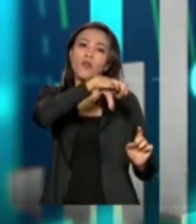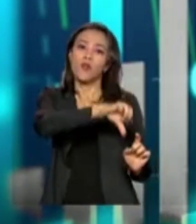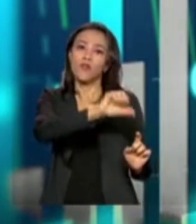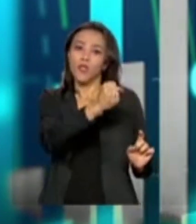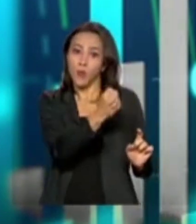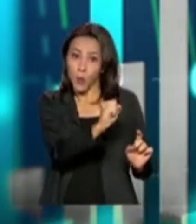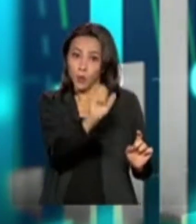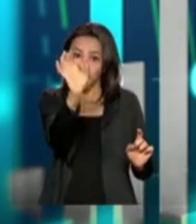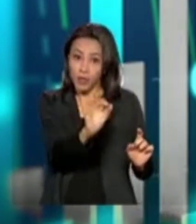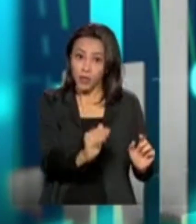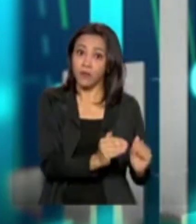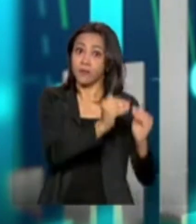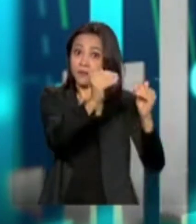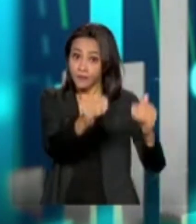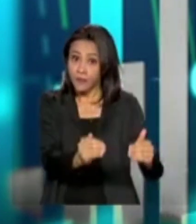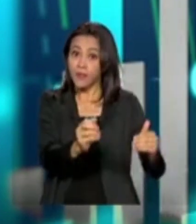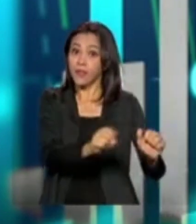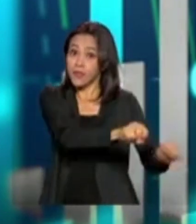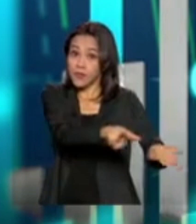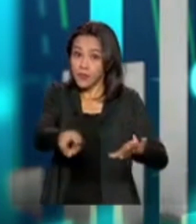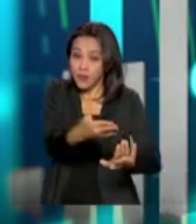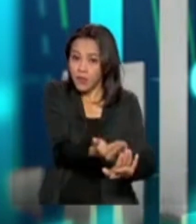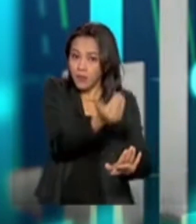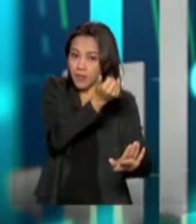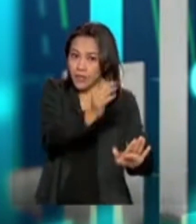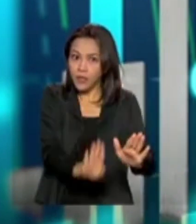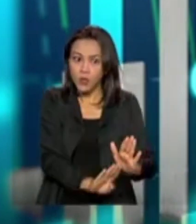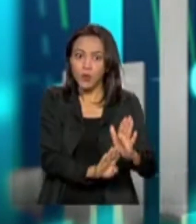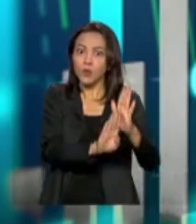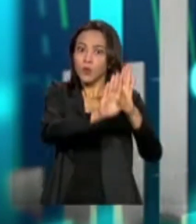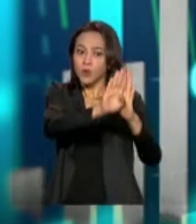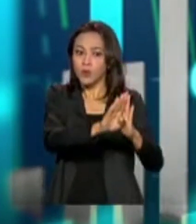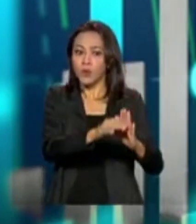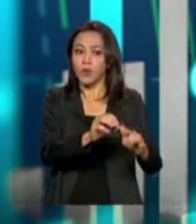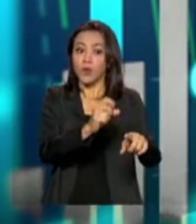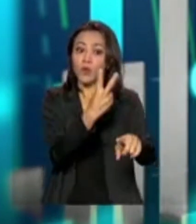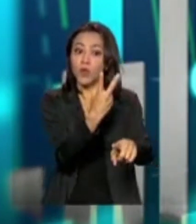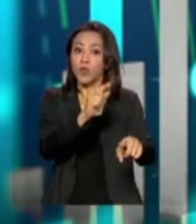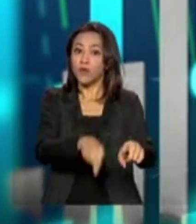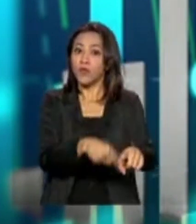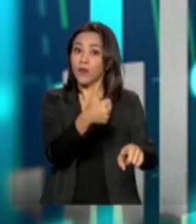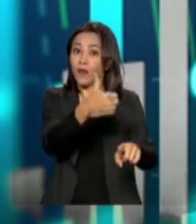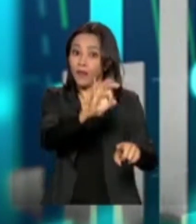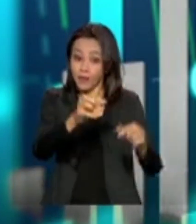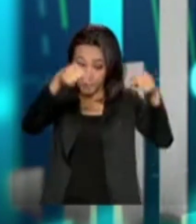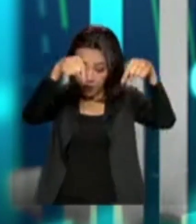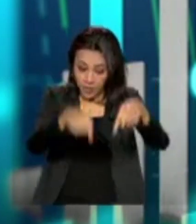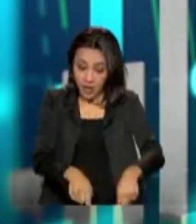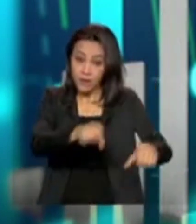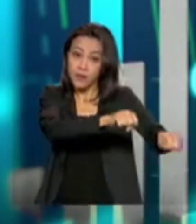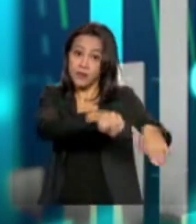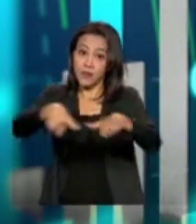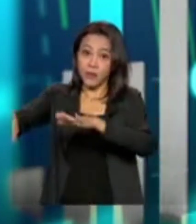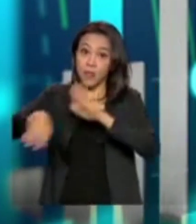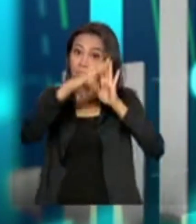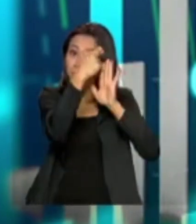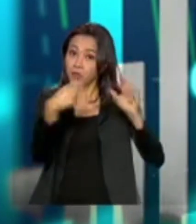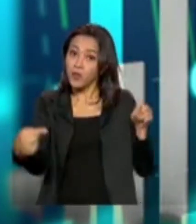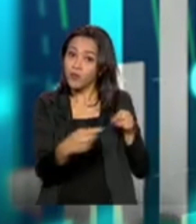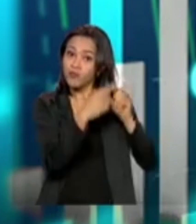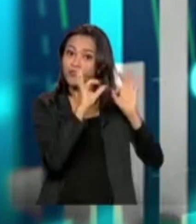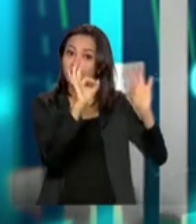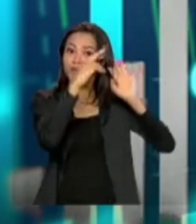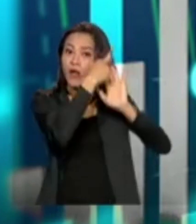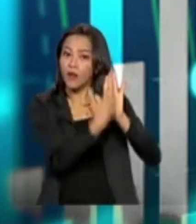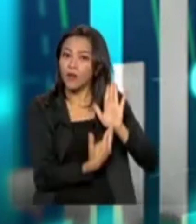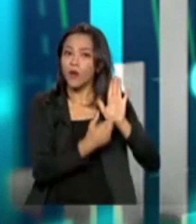PIB. Na semana passada, a expectativa subiu para 2,10% e nessa semana, segundo o Boletim Focus publicado ontem,